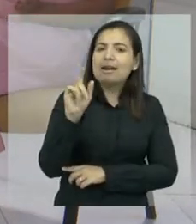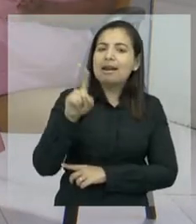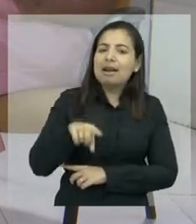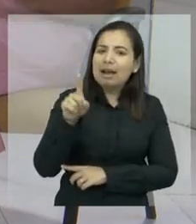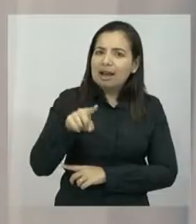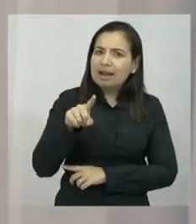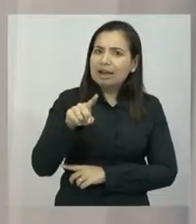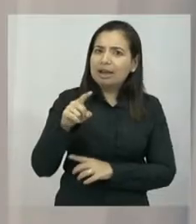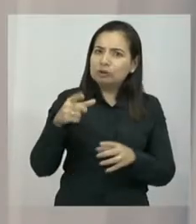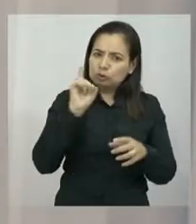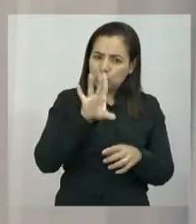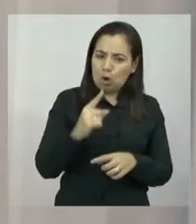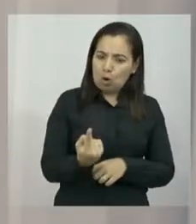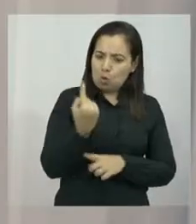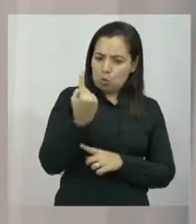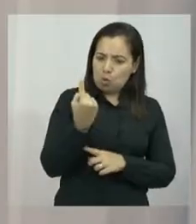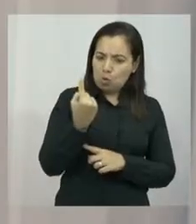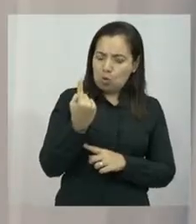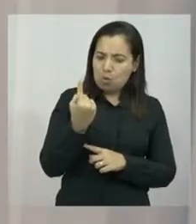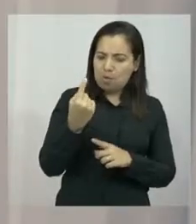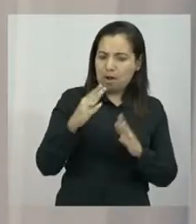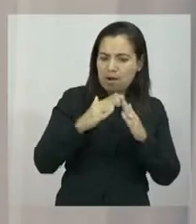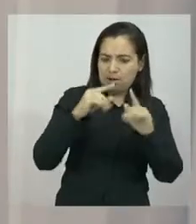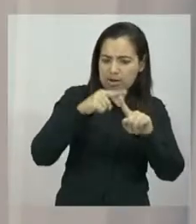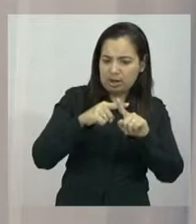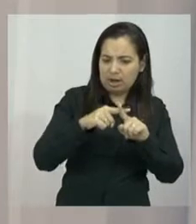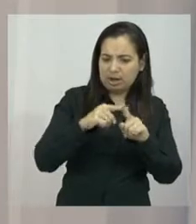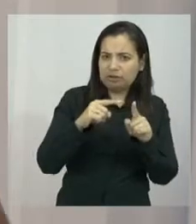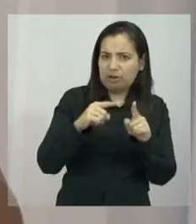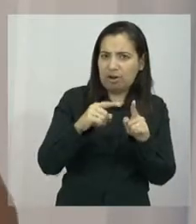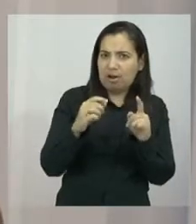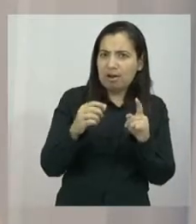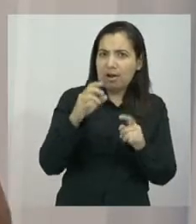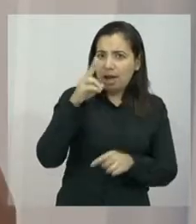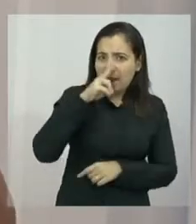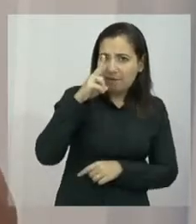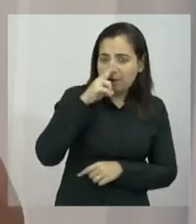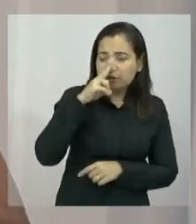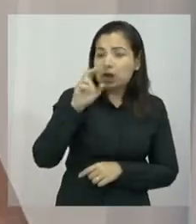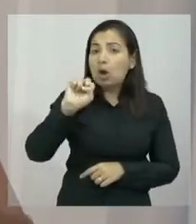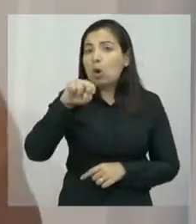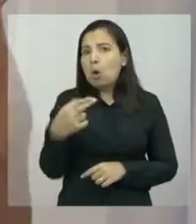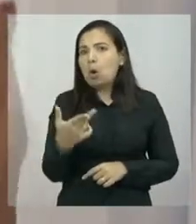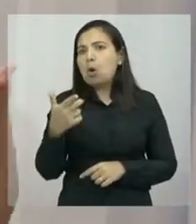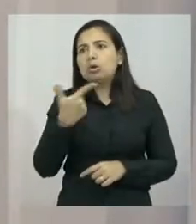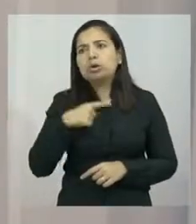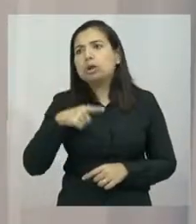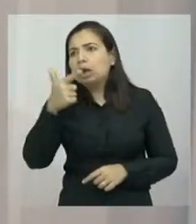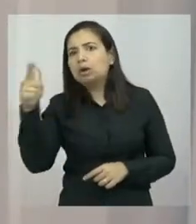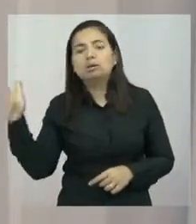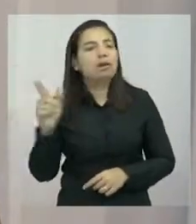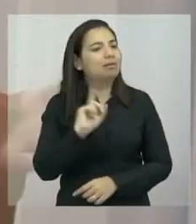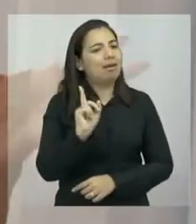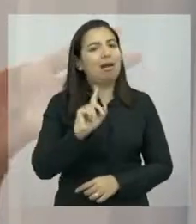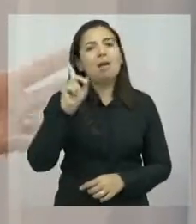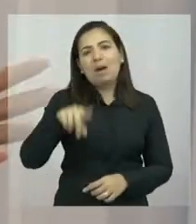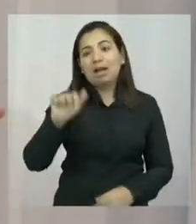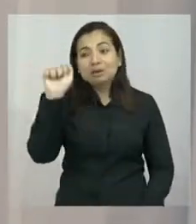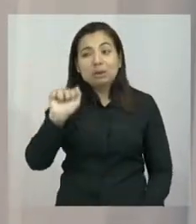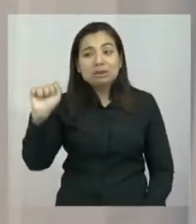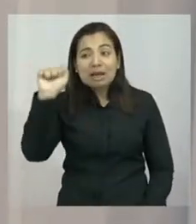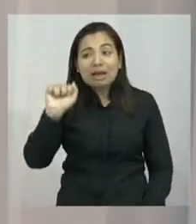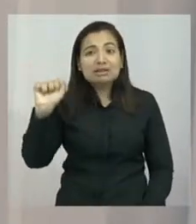De várias. Nós não temos até então, porque ela é um evento patrocinado, a iniciativa da Associação Amprev. Ela é uma entidade sem